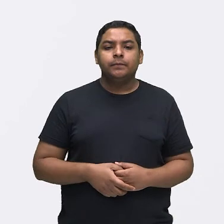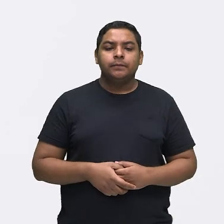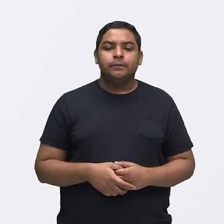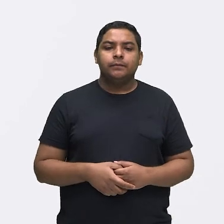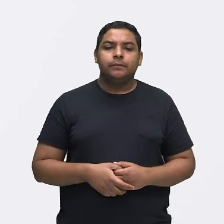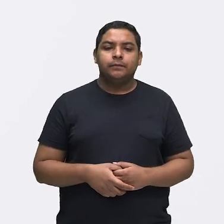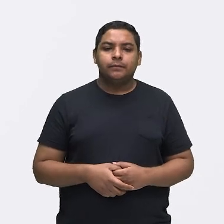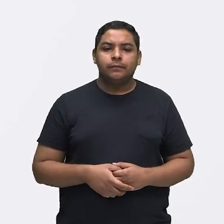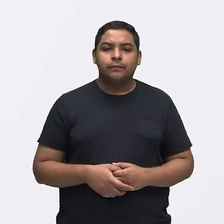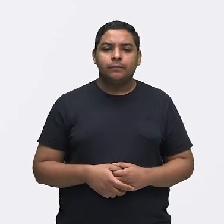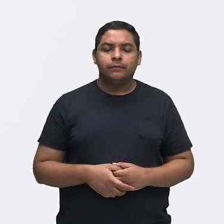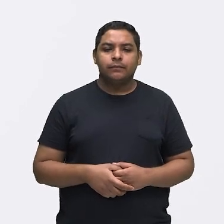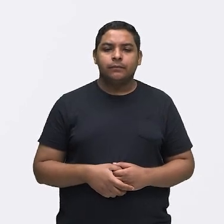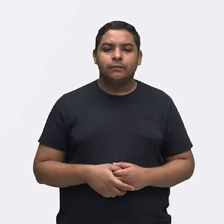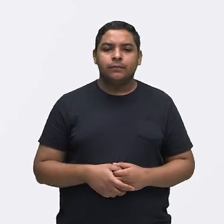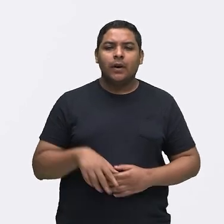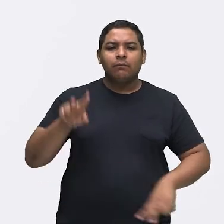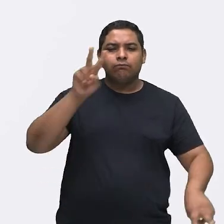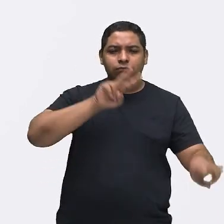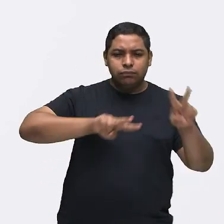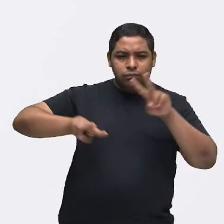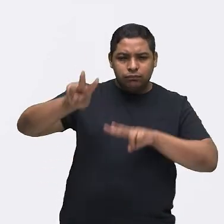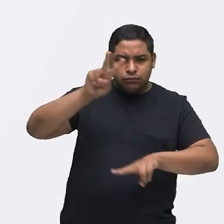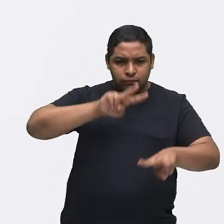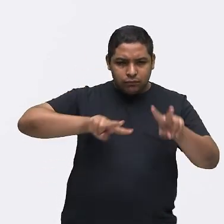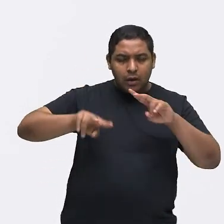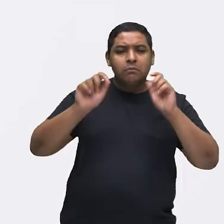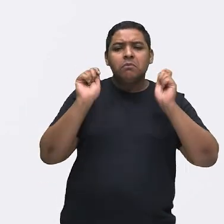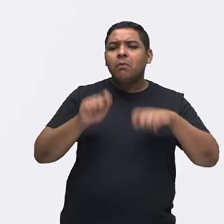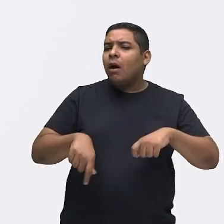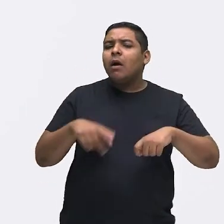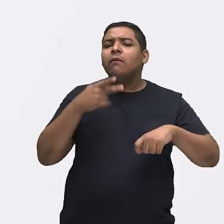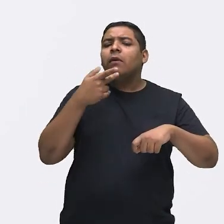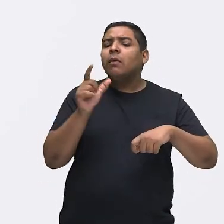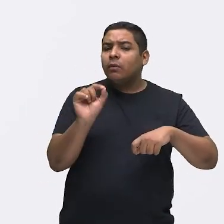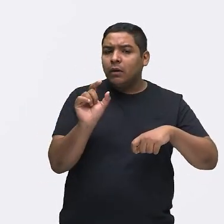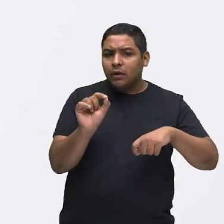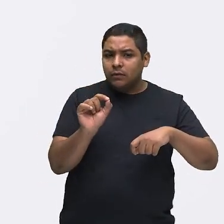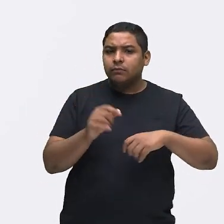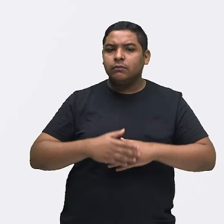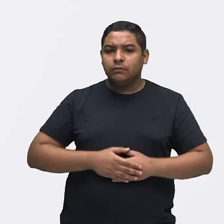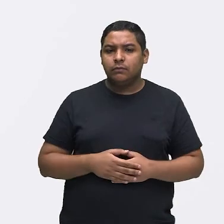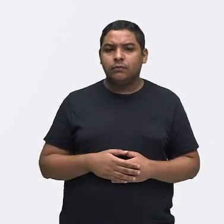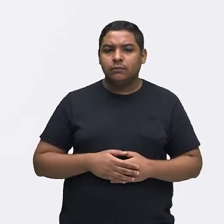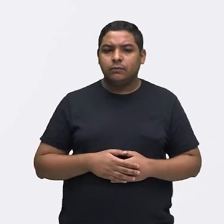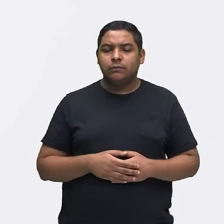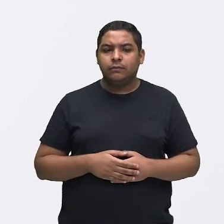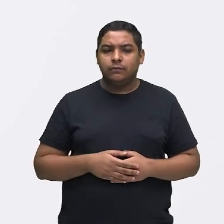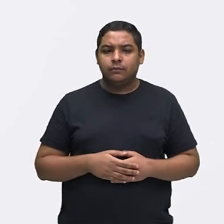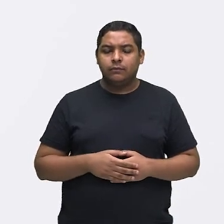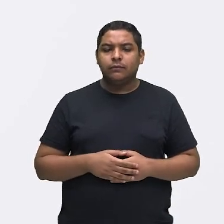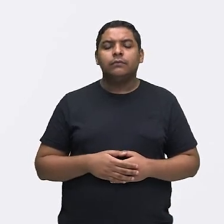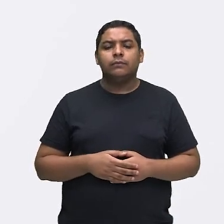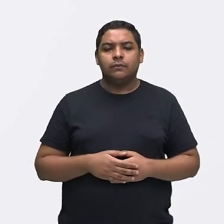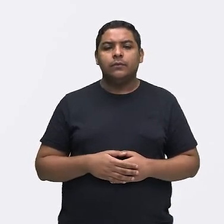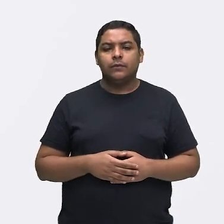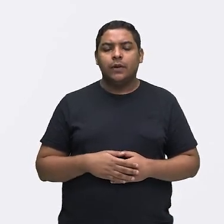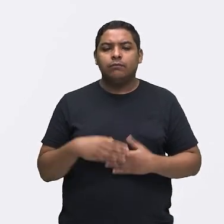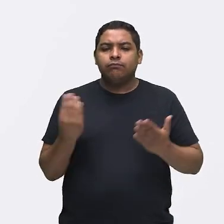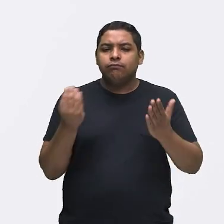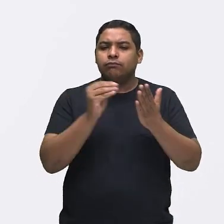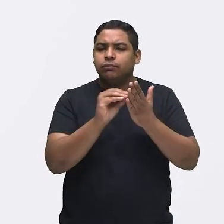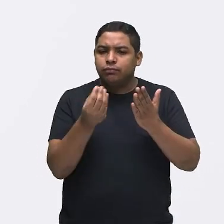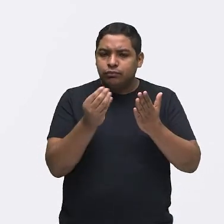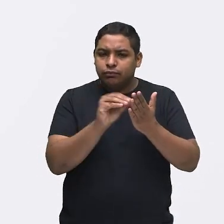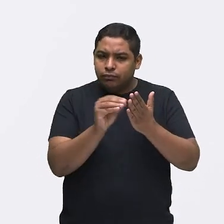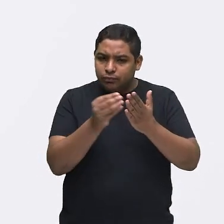Bem, na linguagem visual, podemos considerar que é o preenchimento do espaço